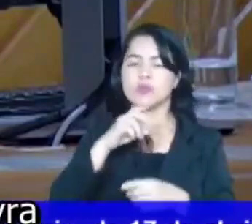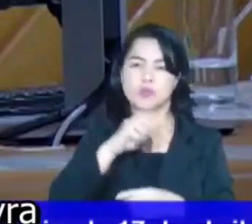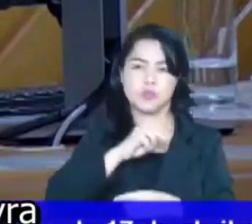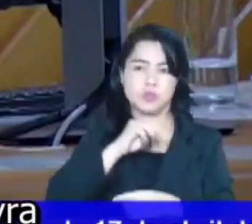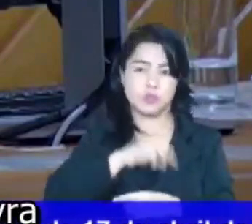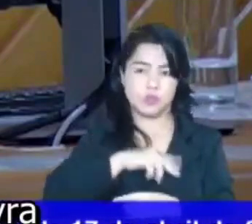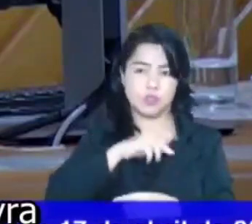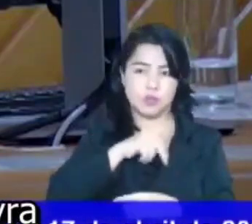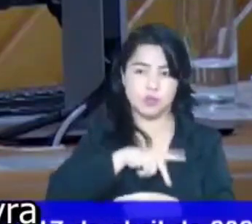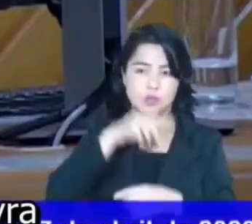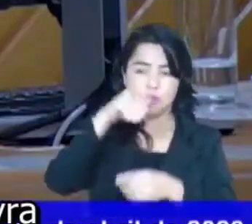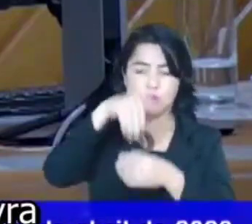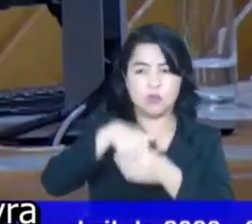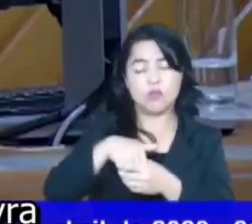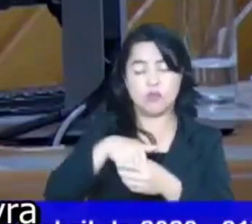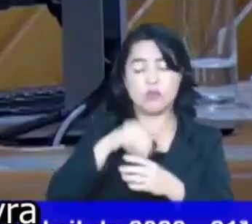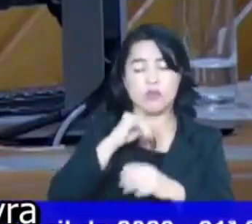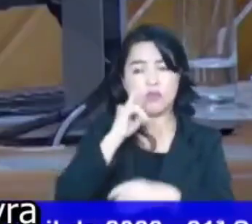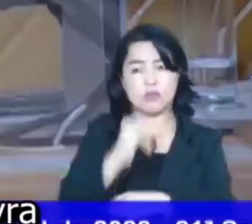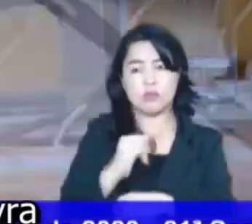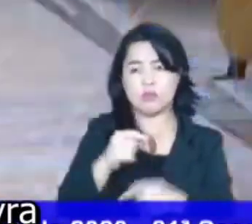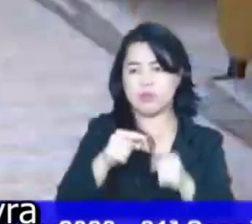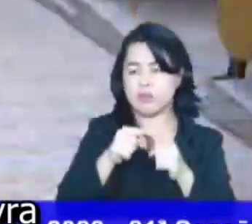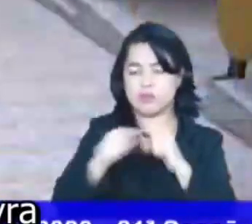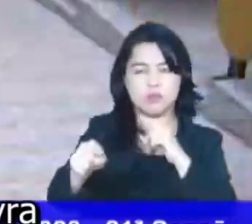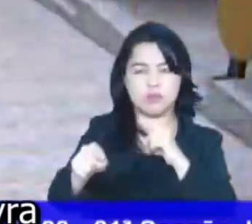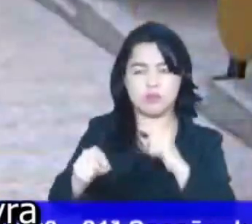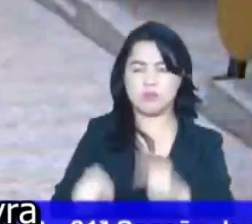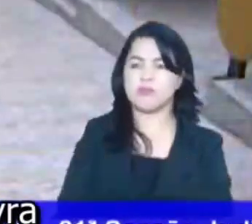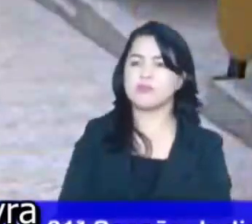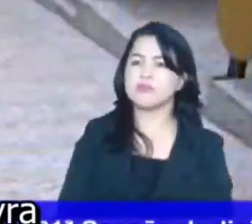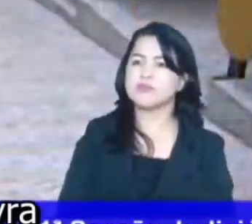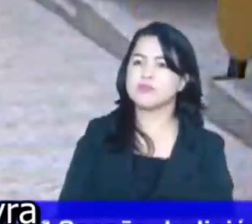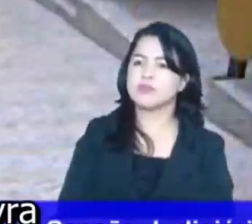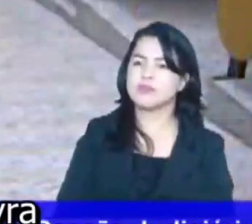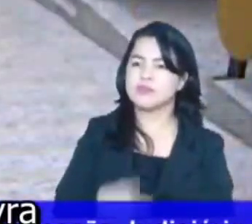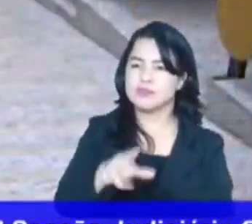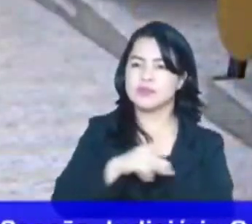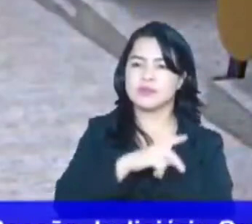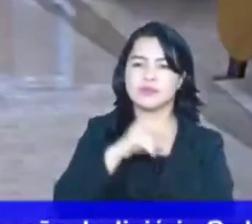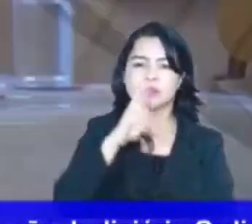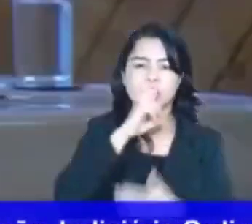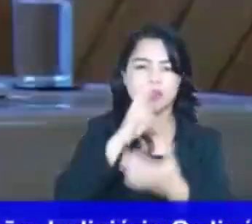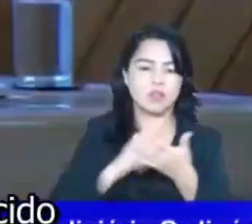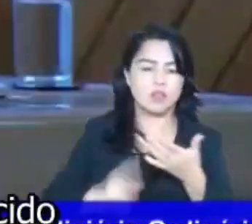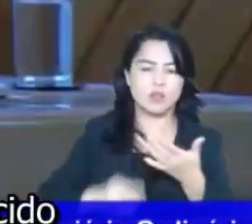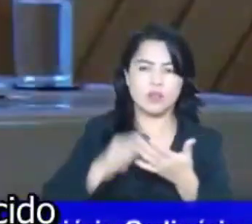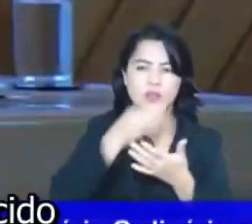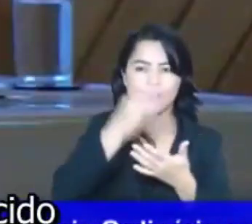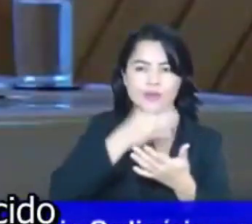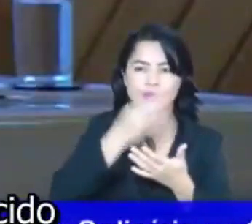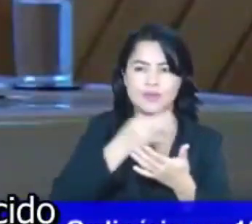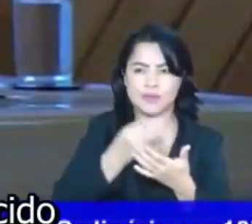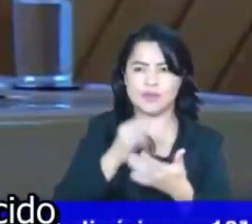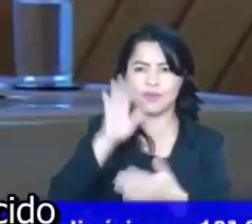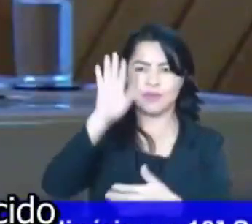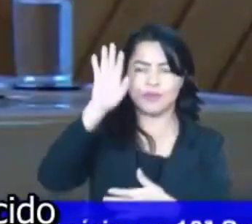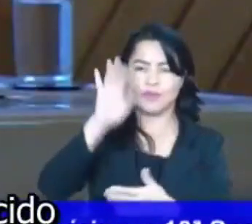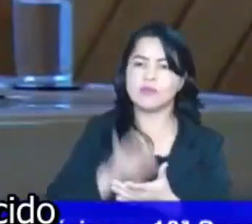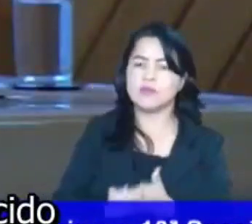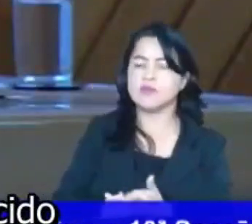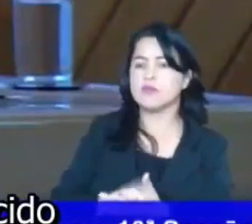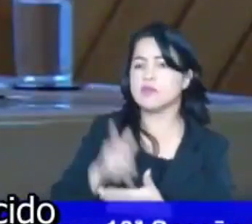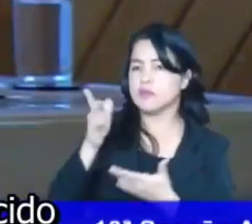reitera sua manifestação pela denegação da ordem. Imagem ampla do plenário. Foco no desembargador Carmo